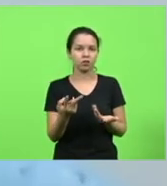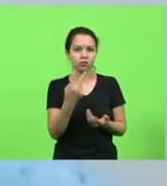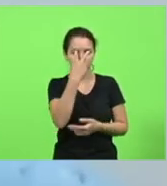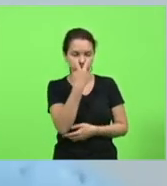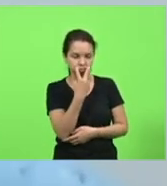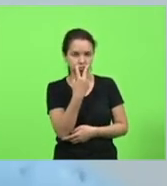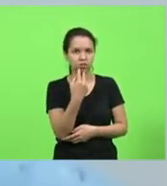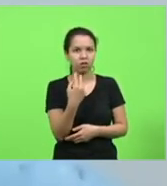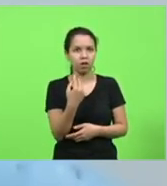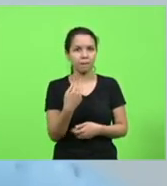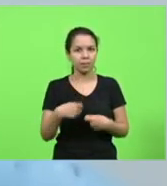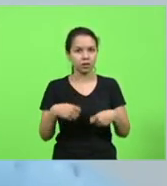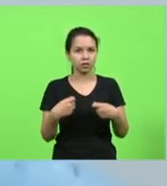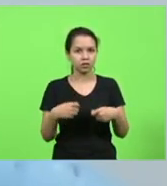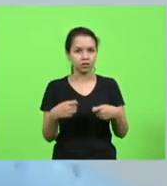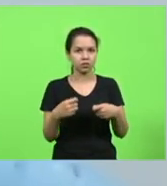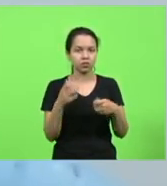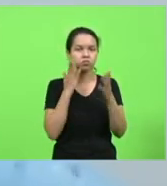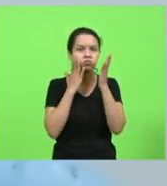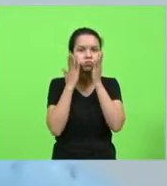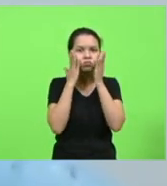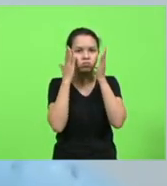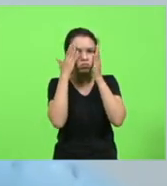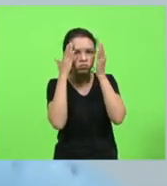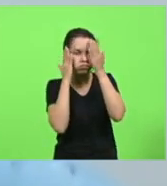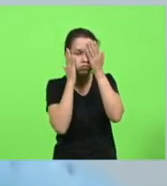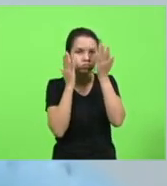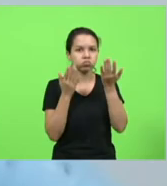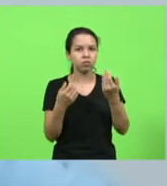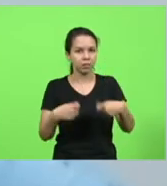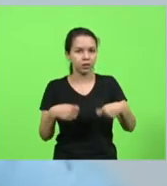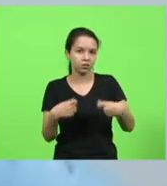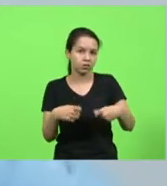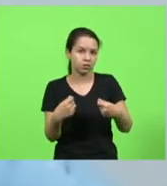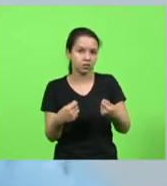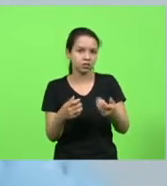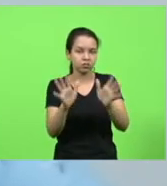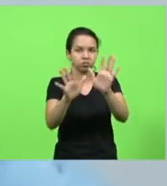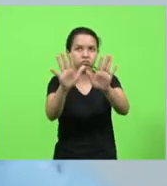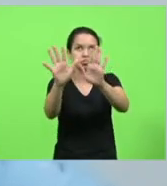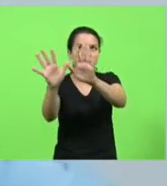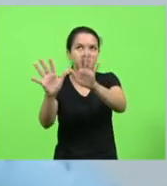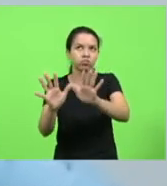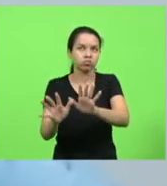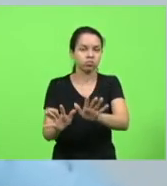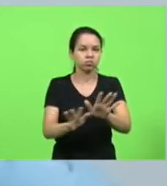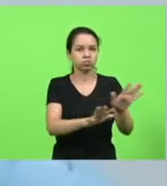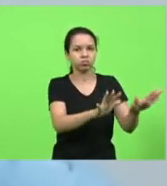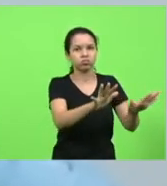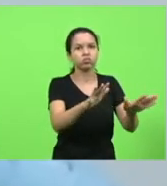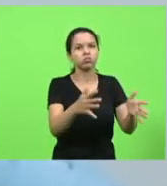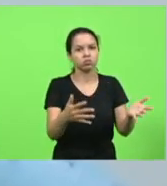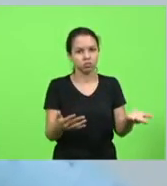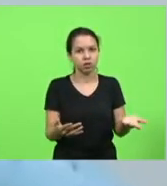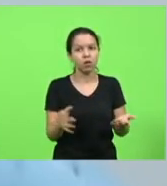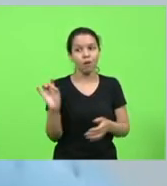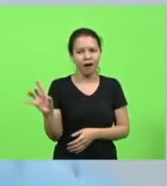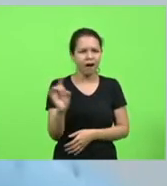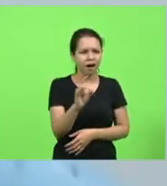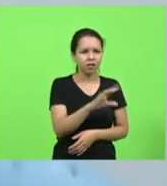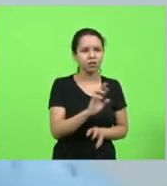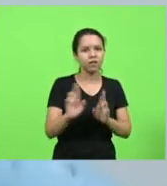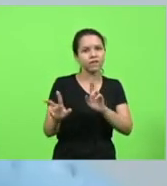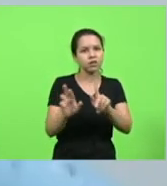a mão no rosto, né? Então, assim, se a gente for caracterizar aqui cada deficiência, né,